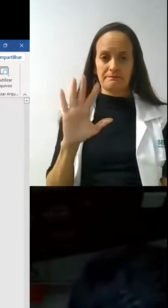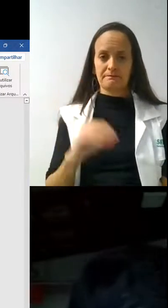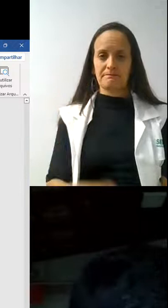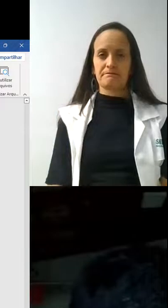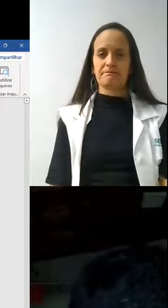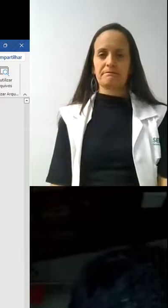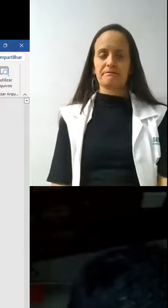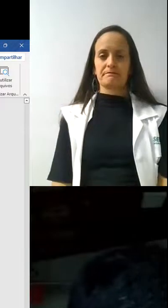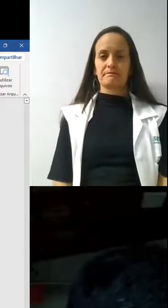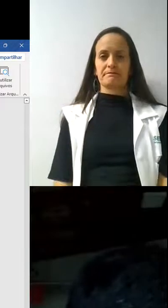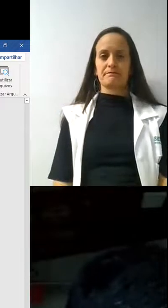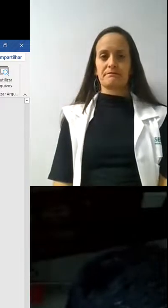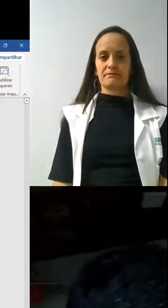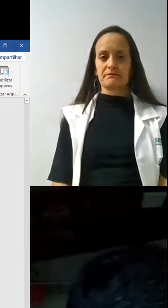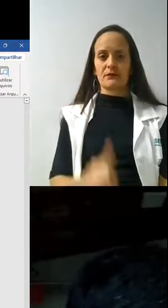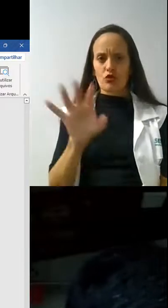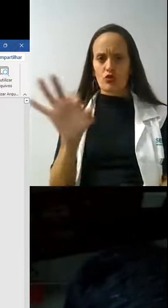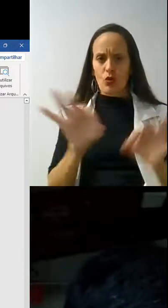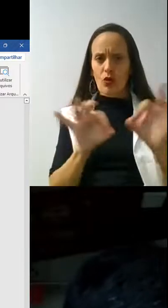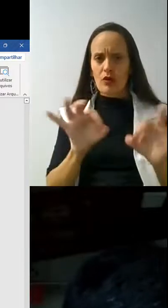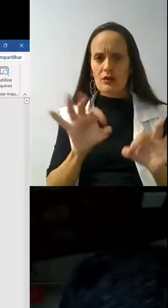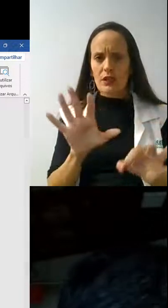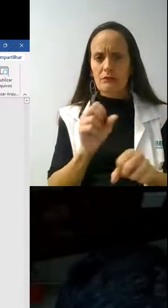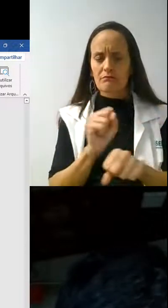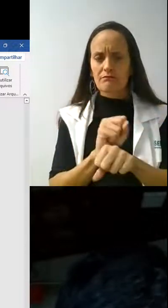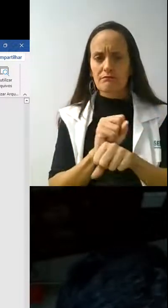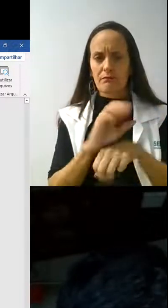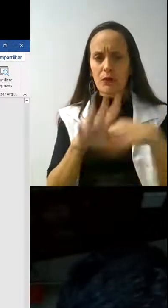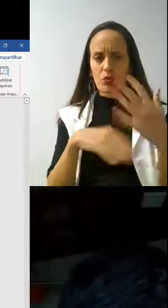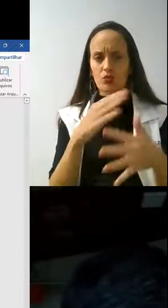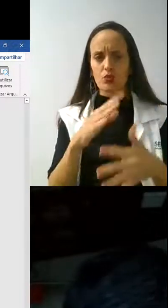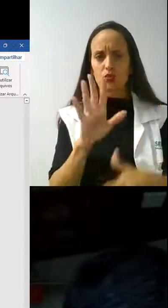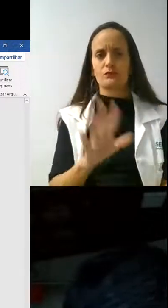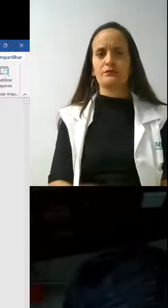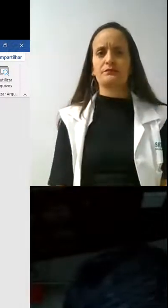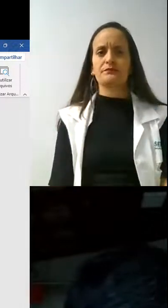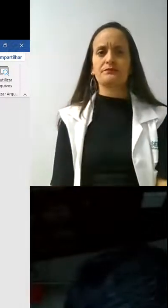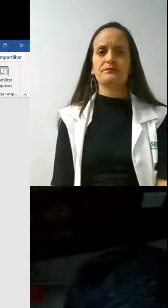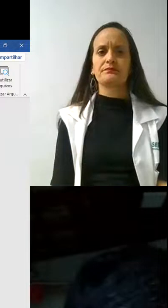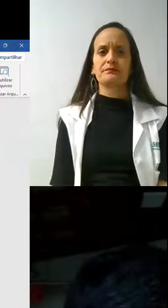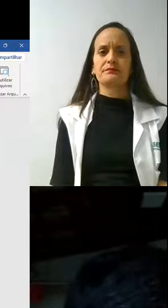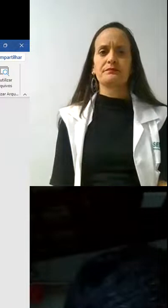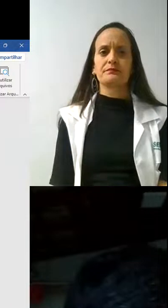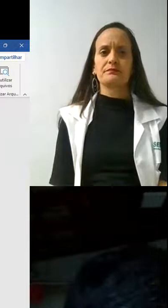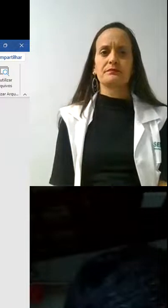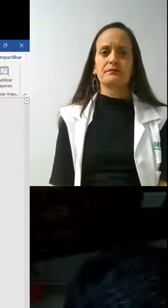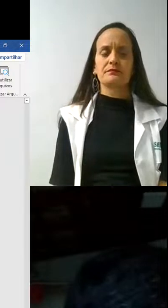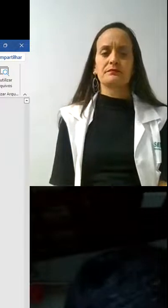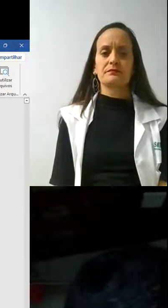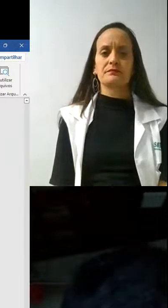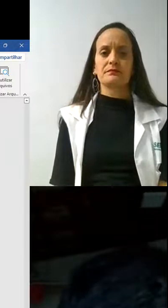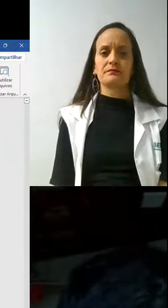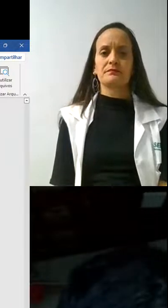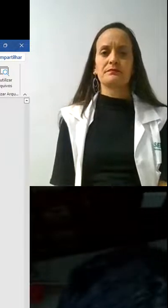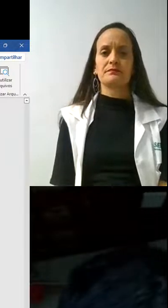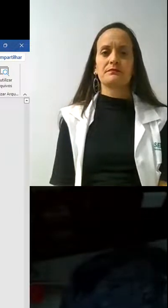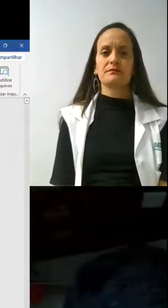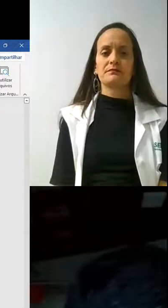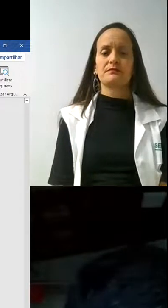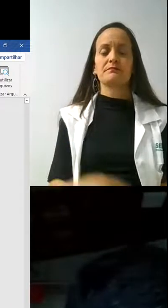Só corrigir aqui a formatação. São 3 questões aqui, na verdade, né? A, B e C.